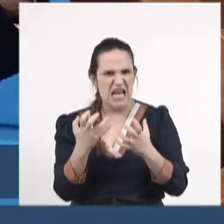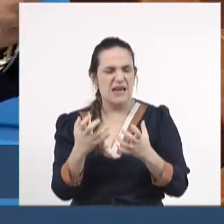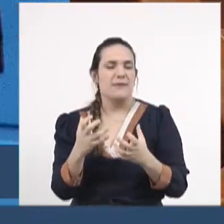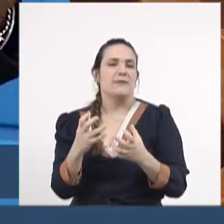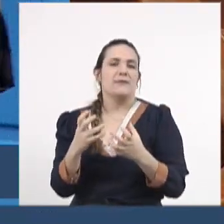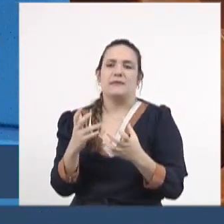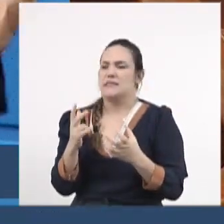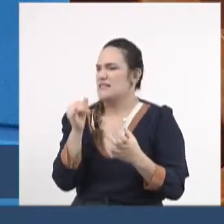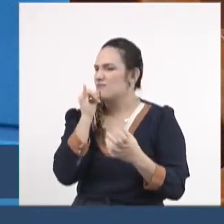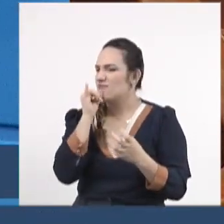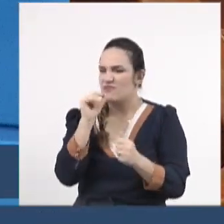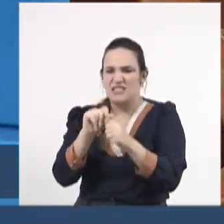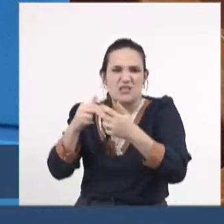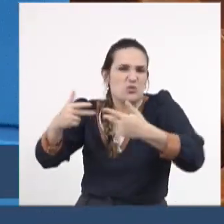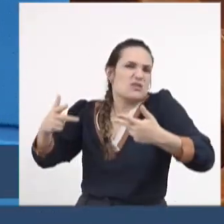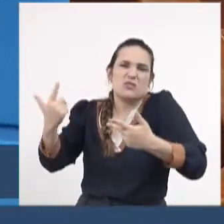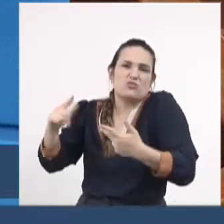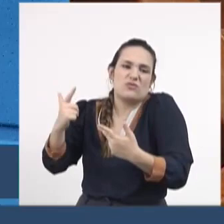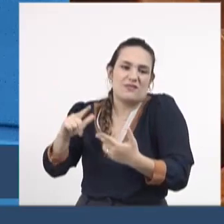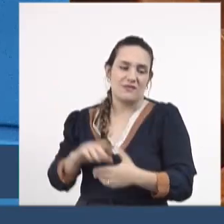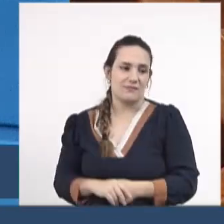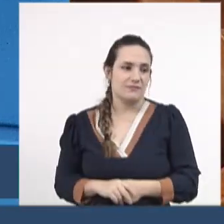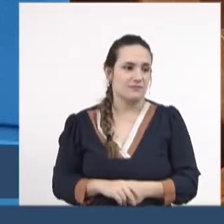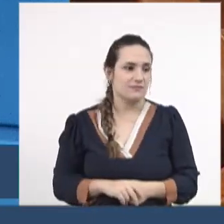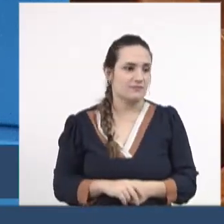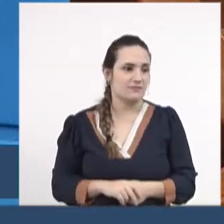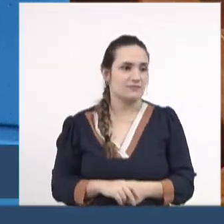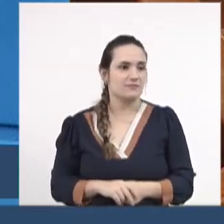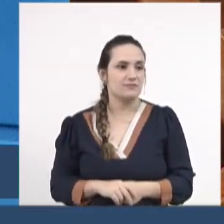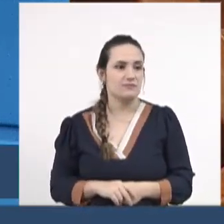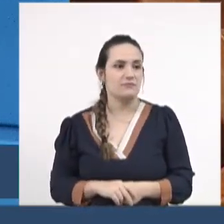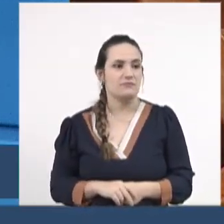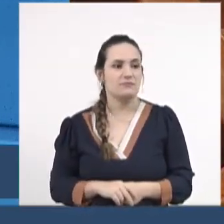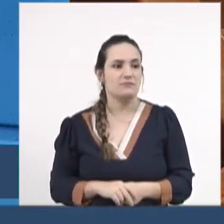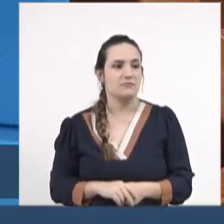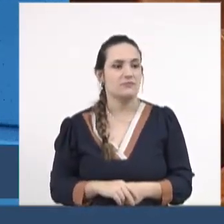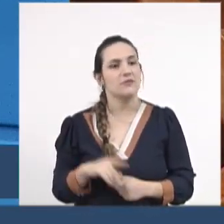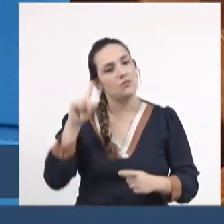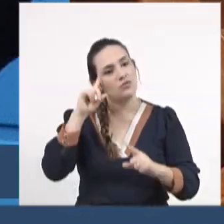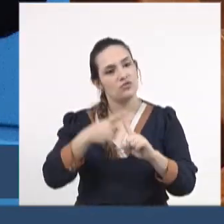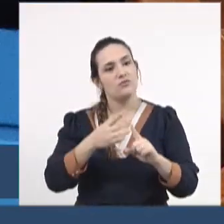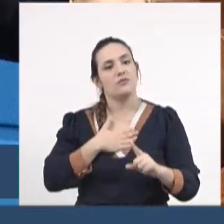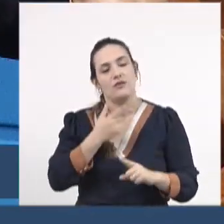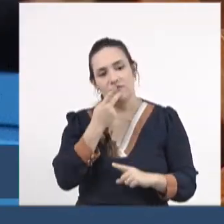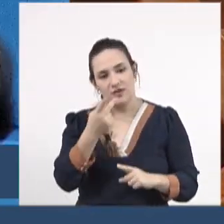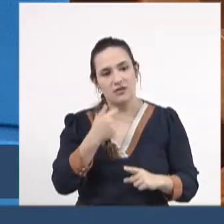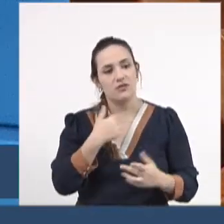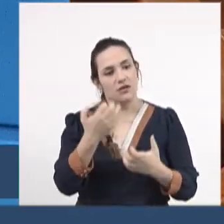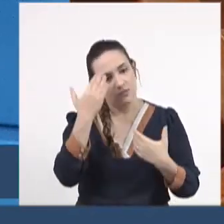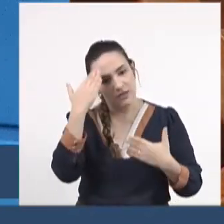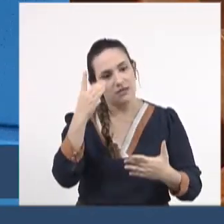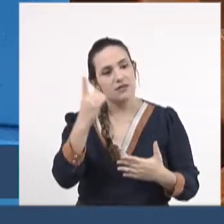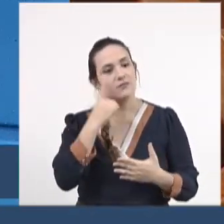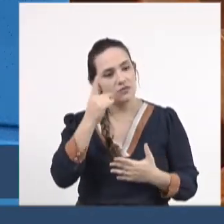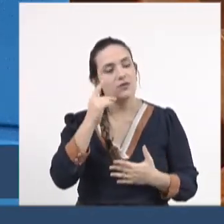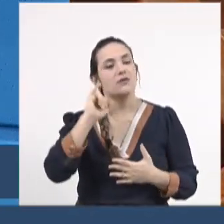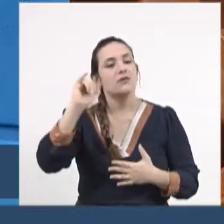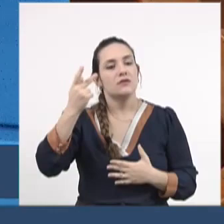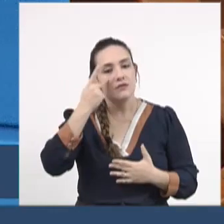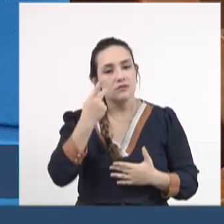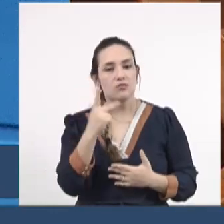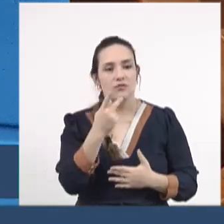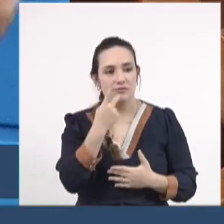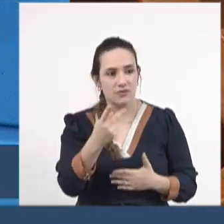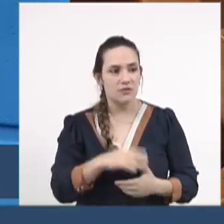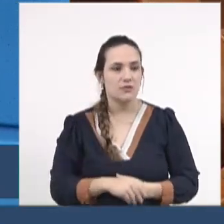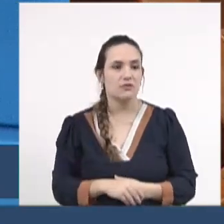de buscar tudo aquilo que ele não teve. Certo? Então, o objetivo dessa minha fala, obrigado de novo, deputado João Henrique Catã, pela